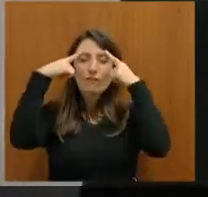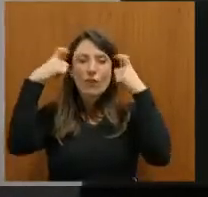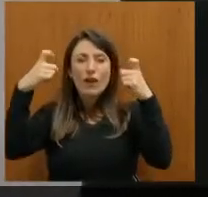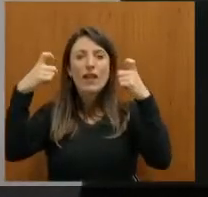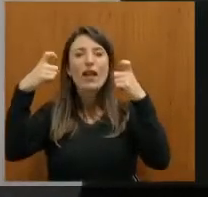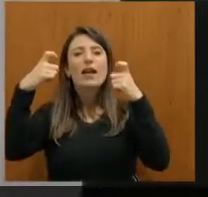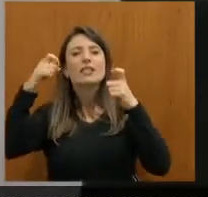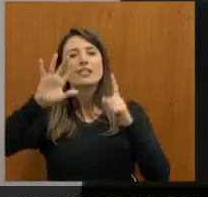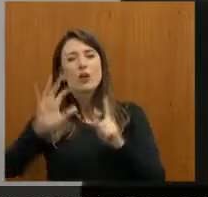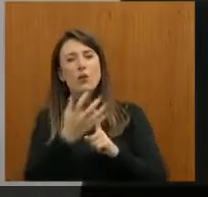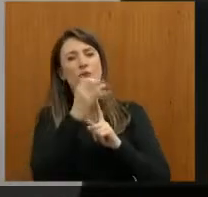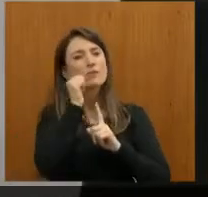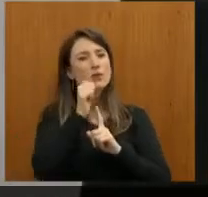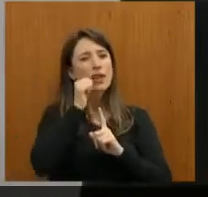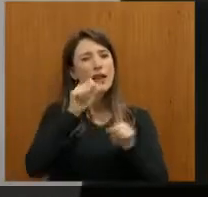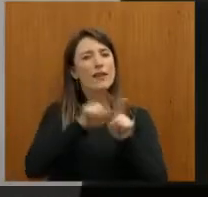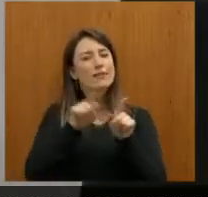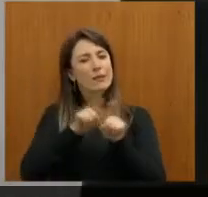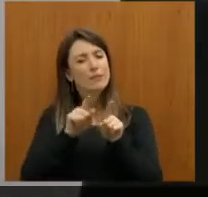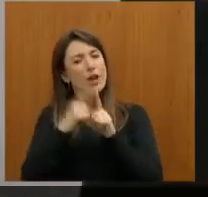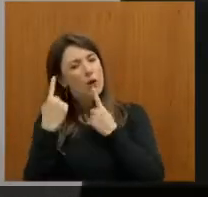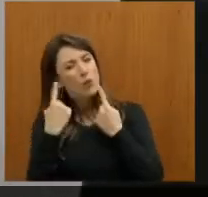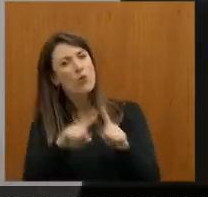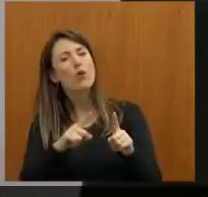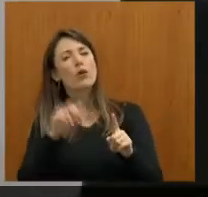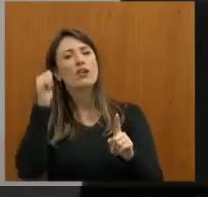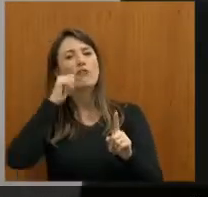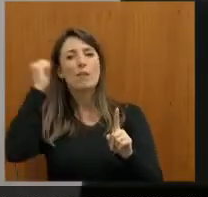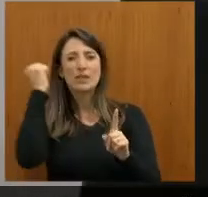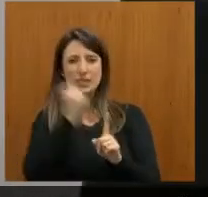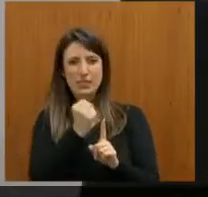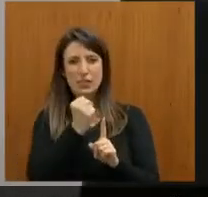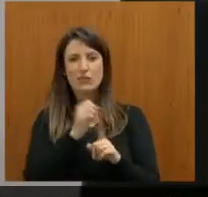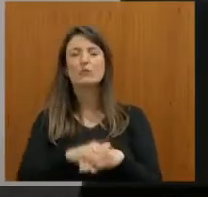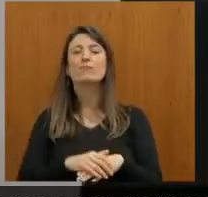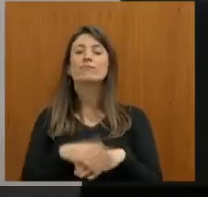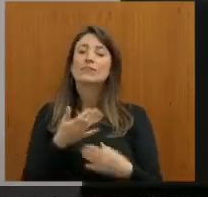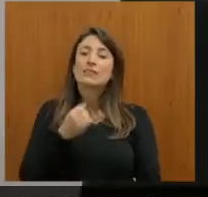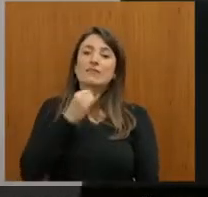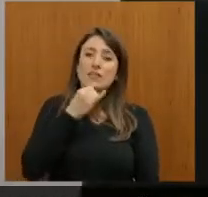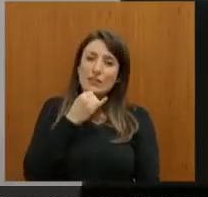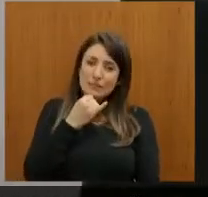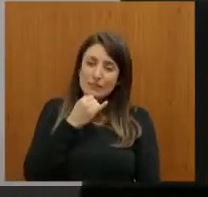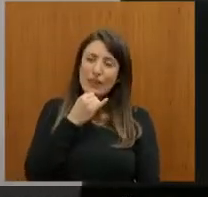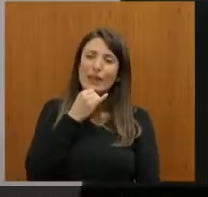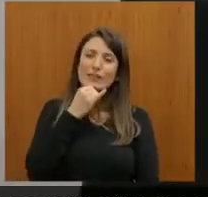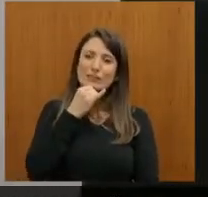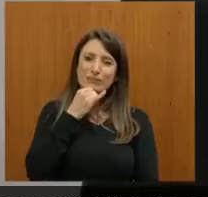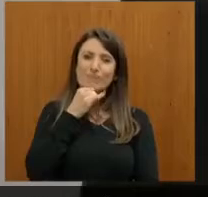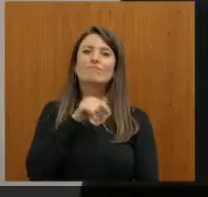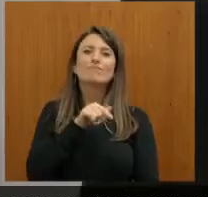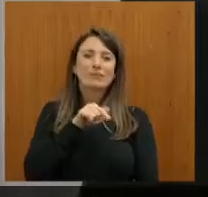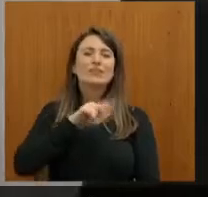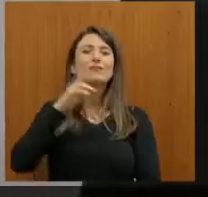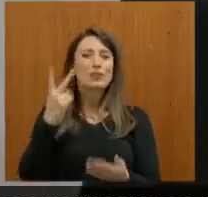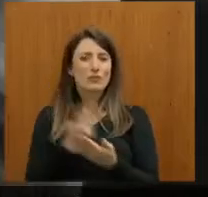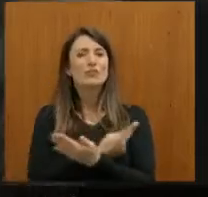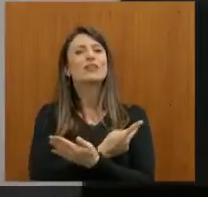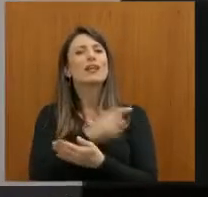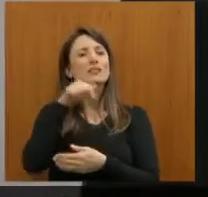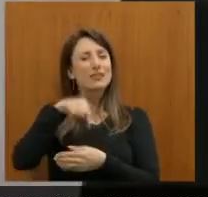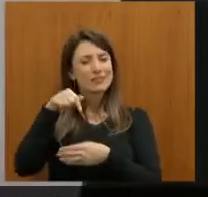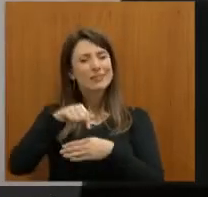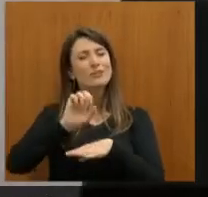feminicídio Infelizmente essa é uma situação que vem crescendo no nosso